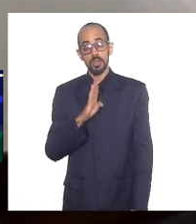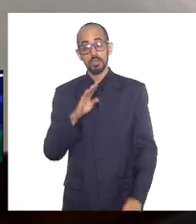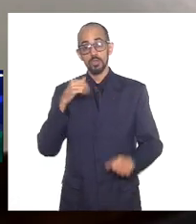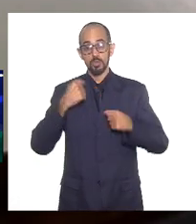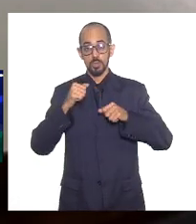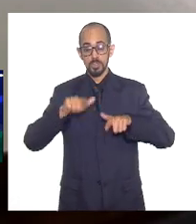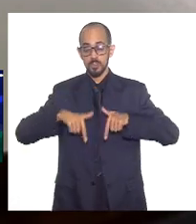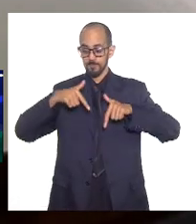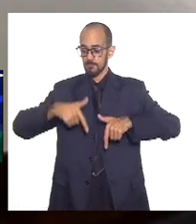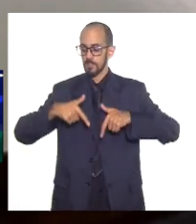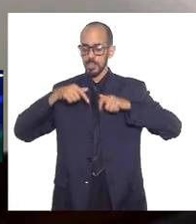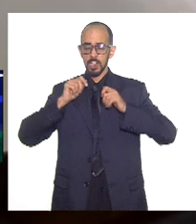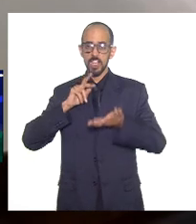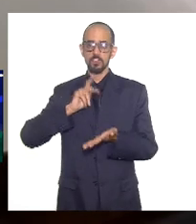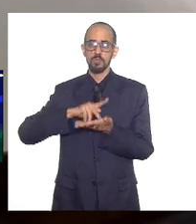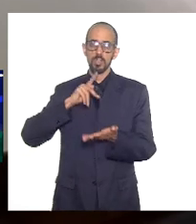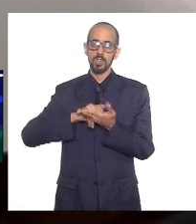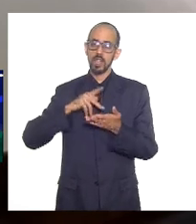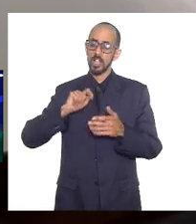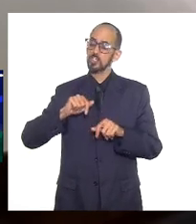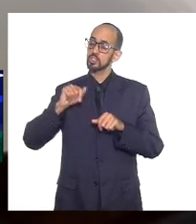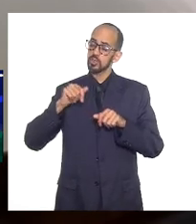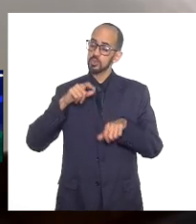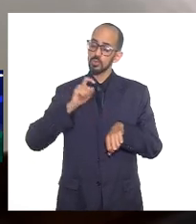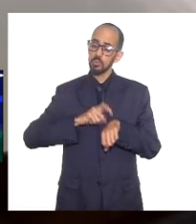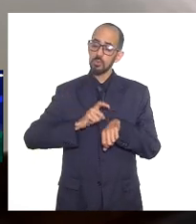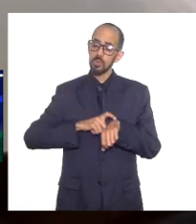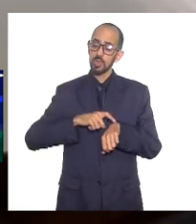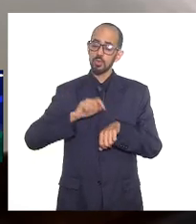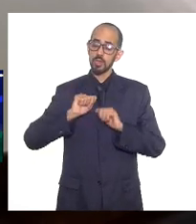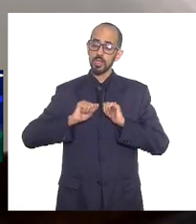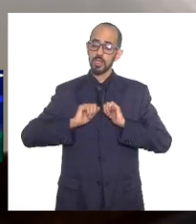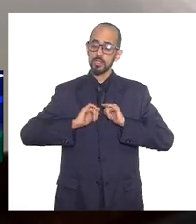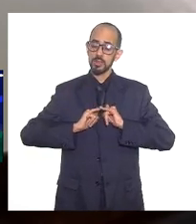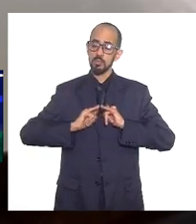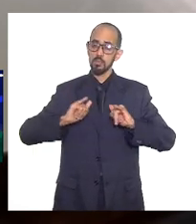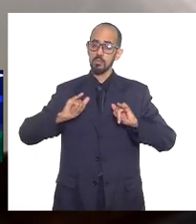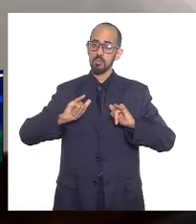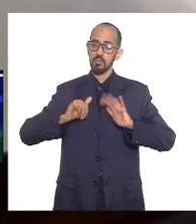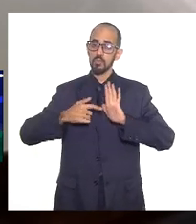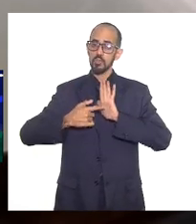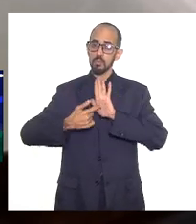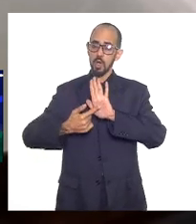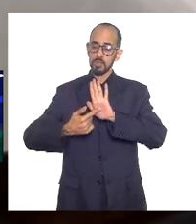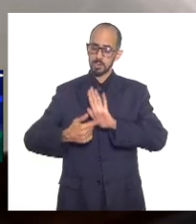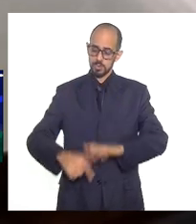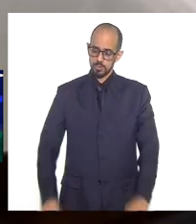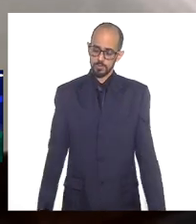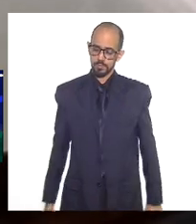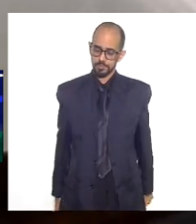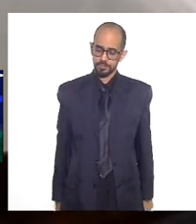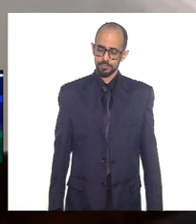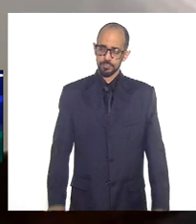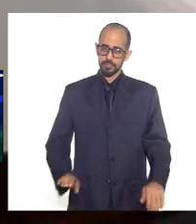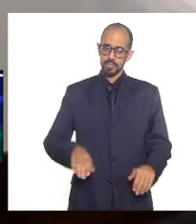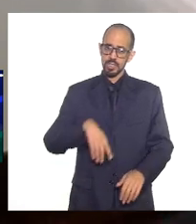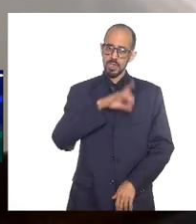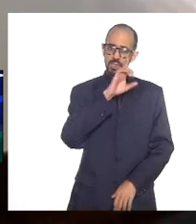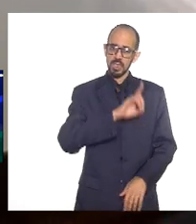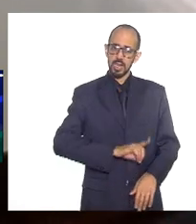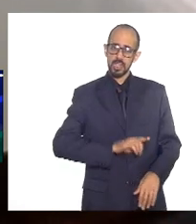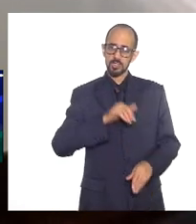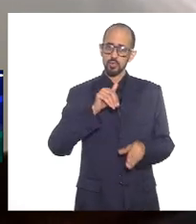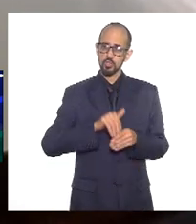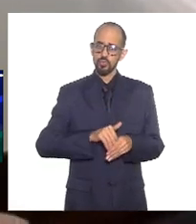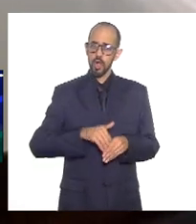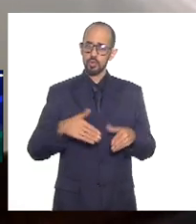enfrentado nas proporções em que ele se expressa. Por isso, faço aqui essa declaração de voto, veementemente favorável